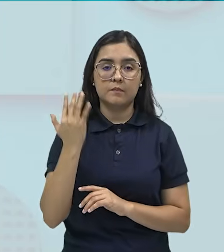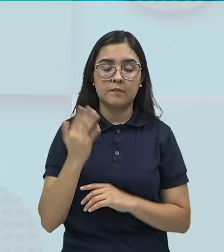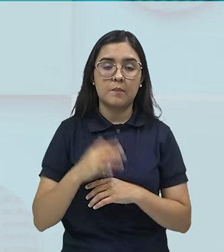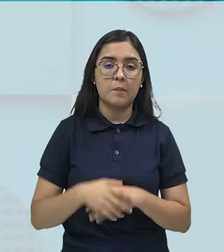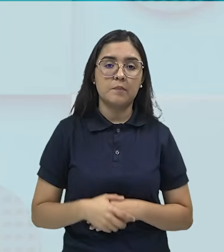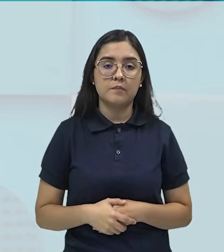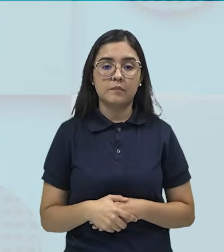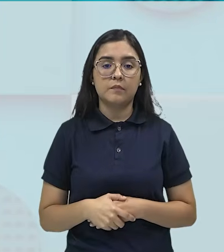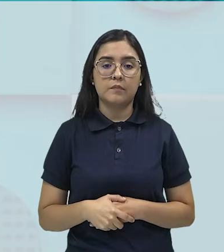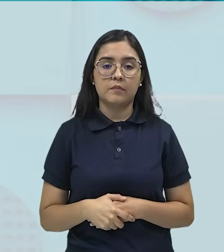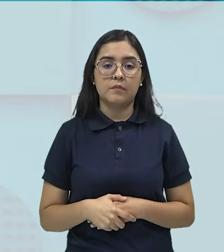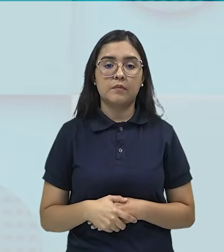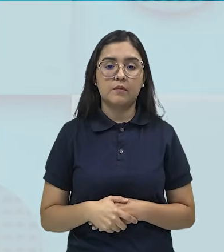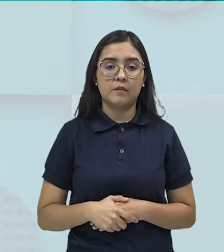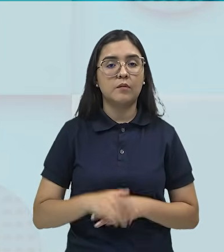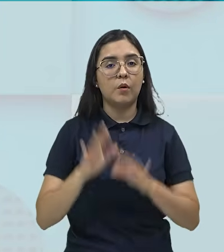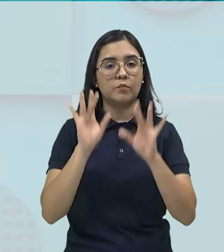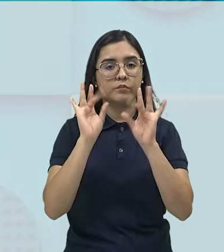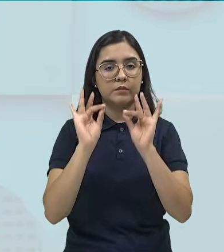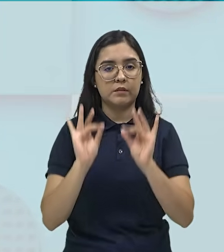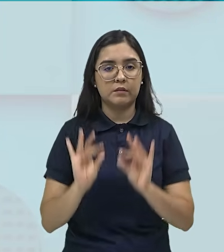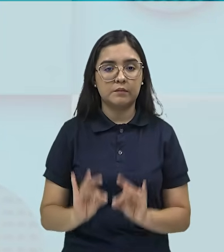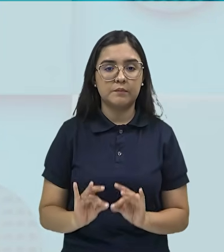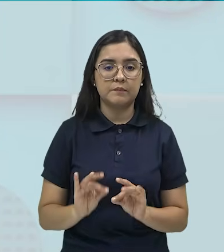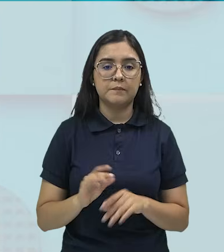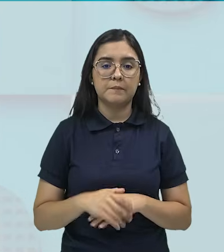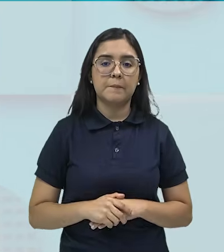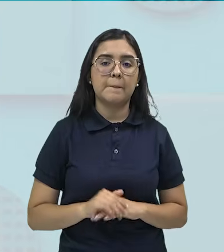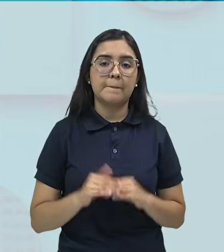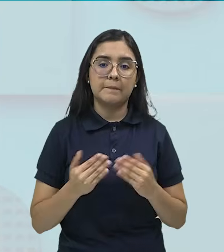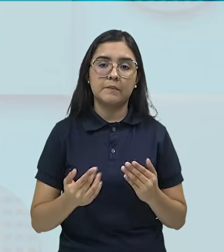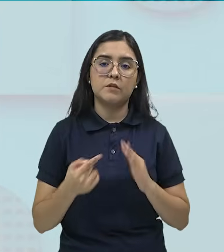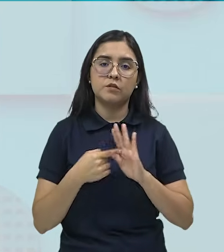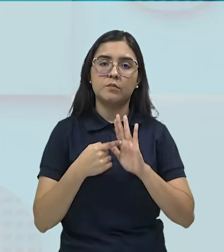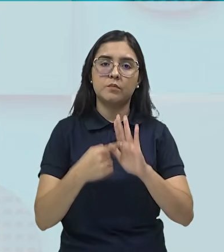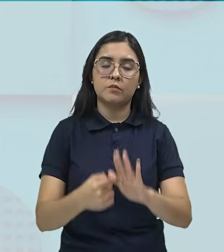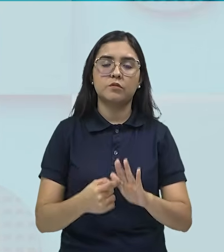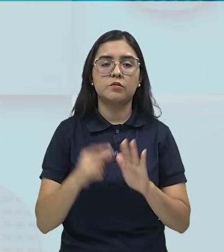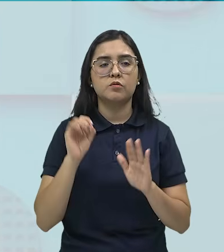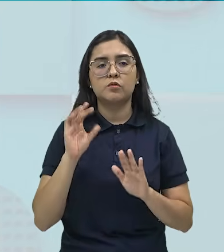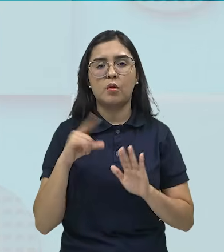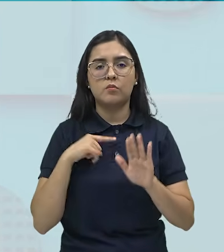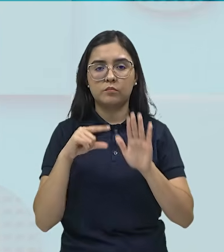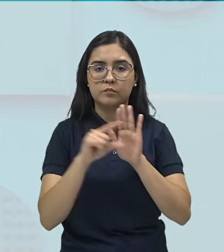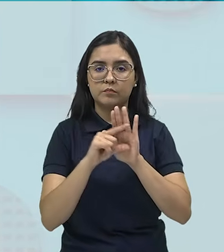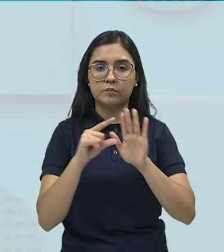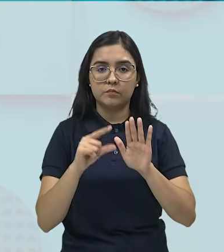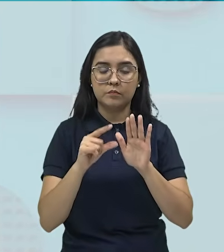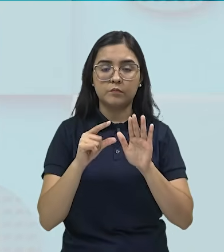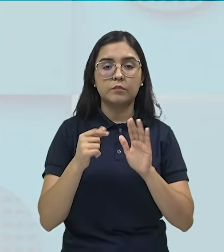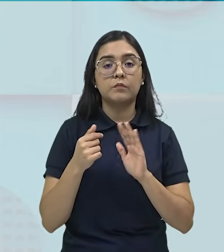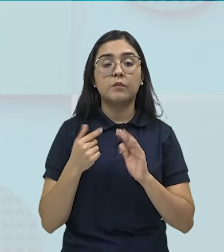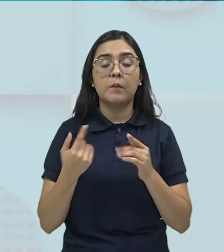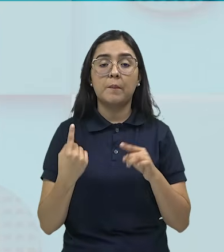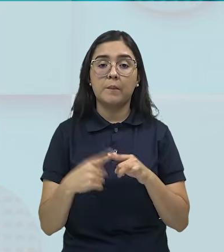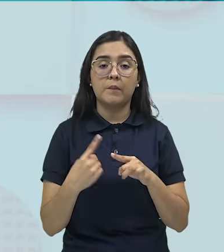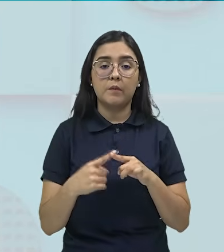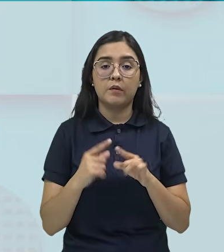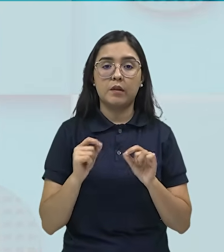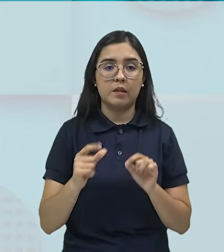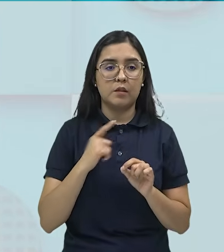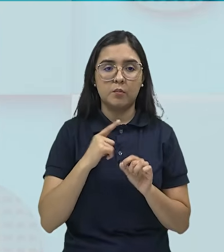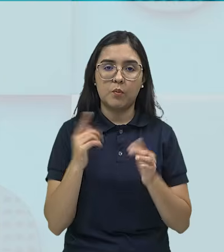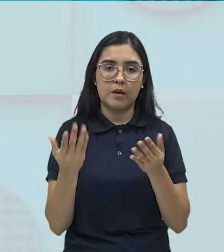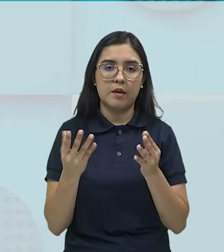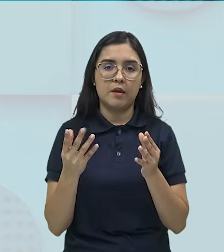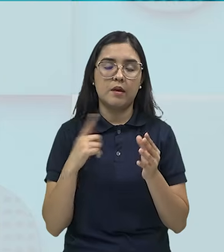ocorreu, com os detalhes, né? Claro que nós trouxemos para vocês apenas uma parte da notícia, porque geralmente ela não é tão